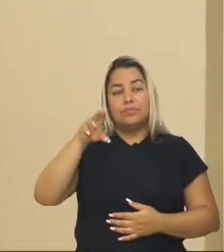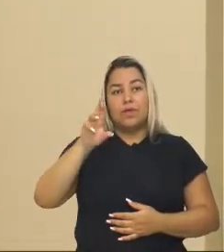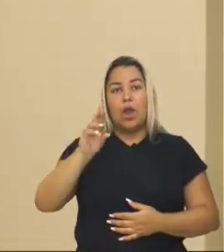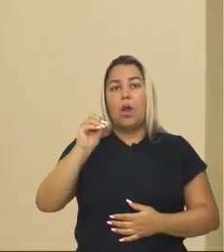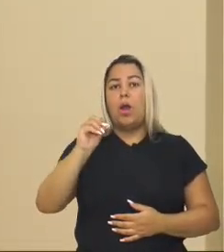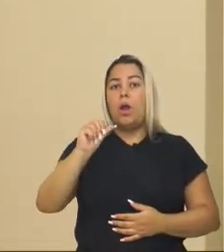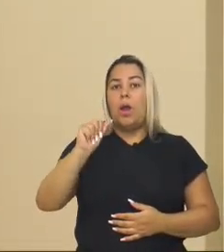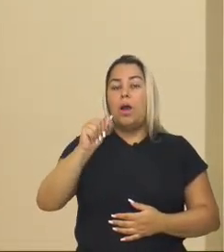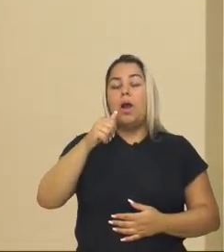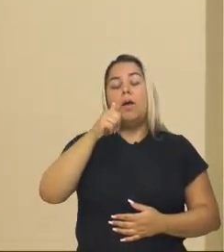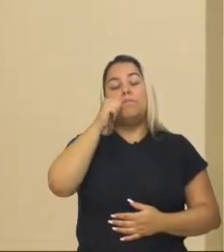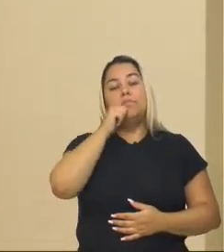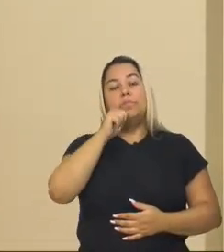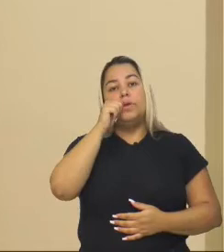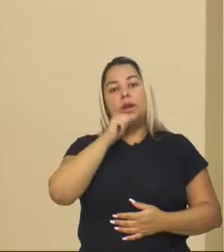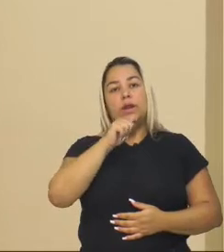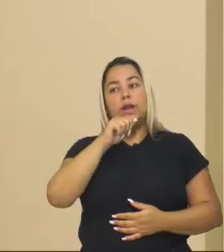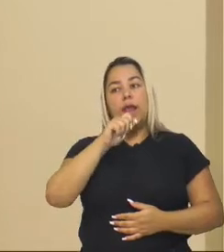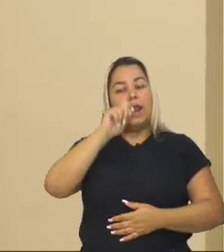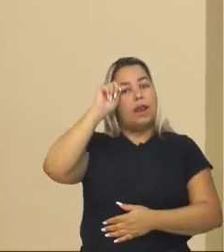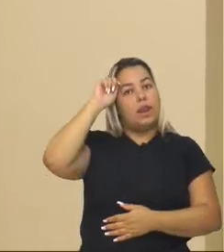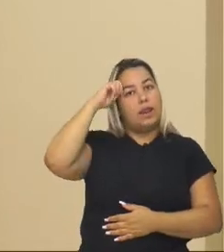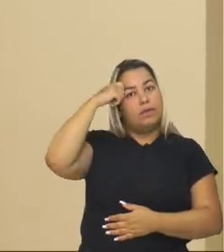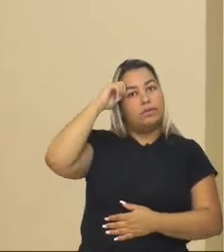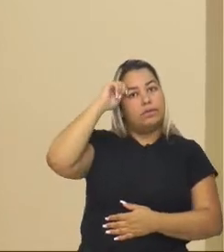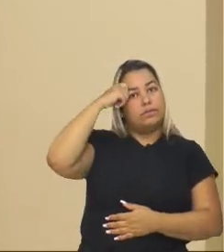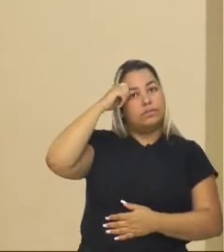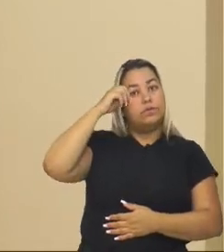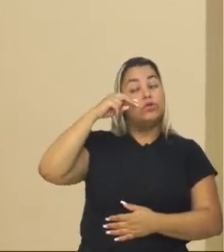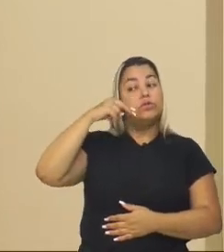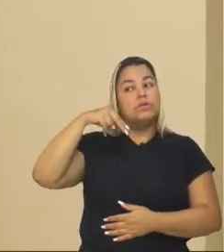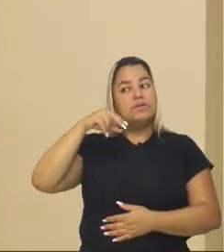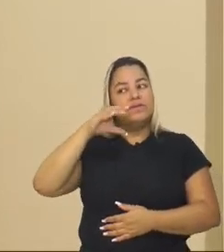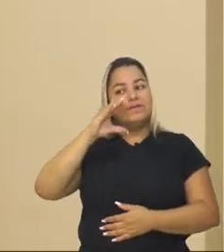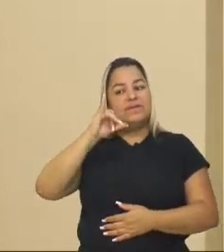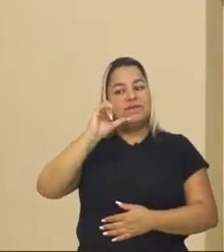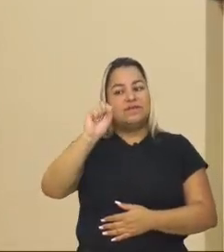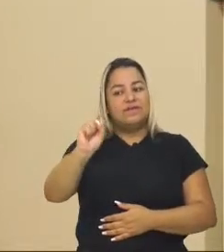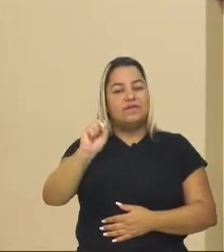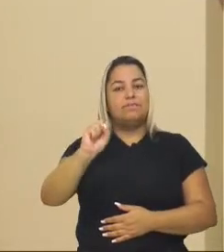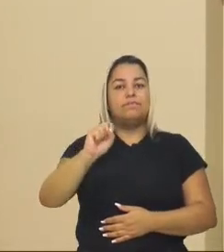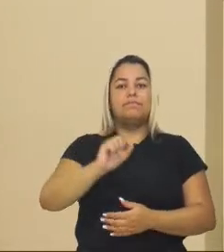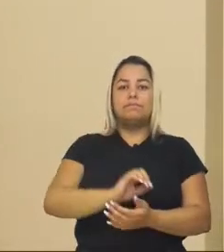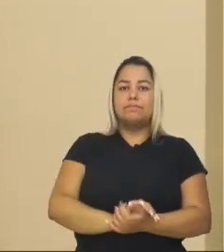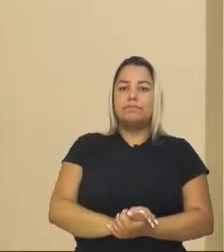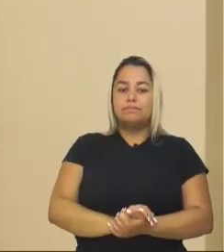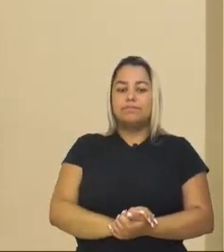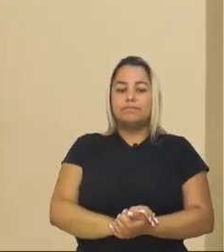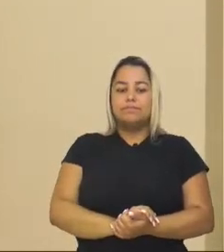mulher negra nordestina, sou uma mulher cis negra nordestina,